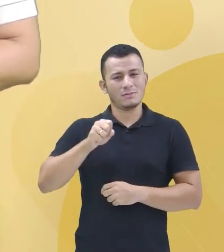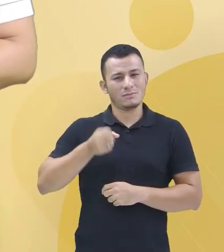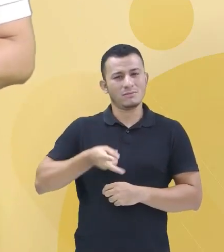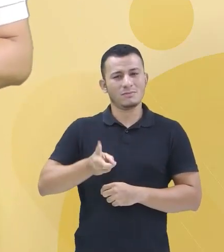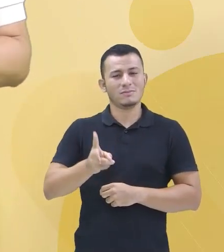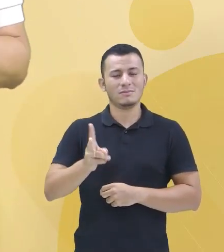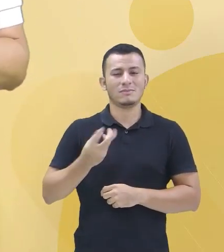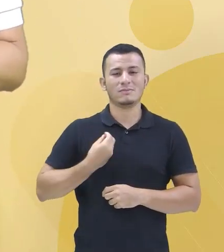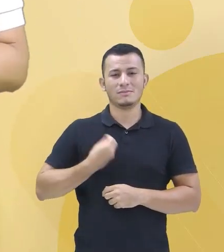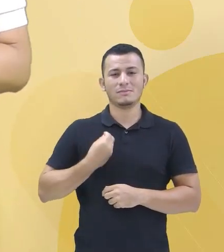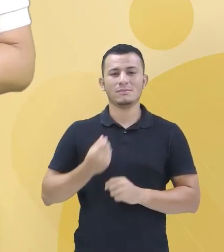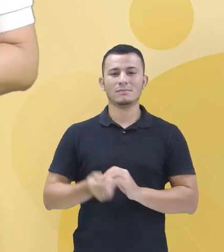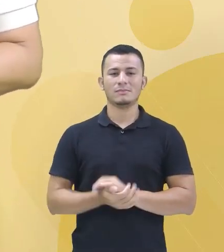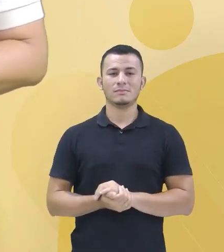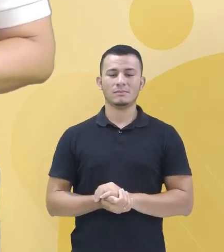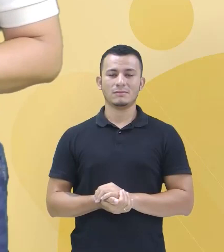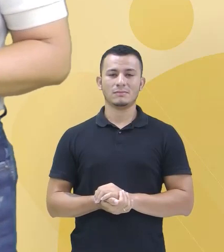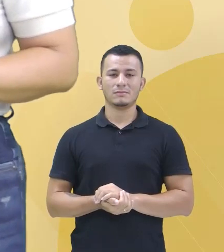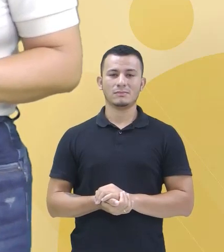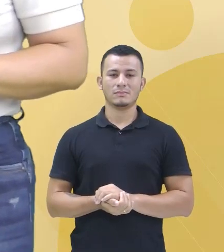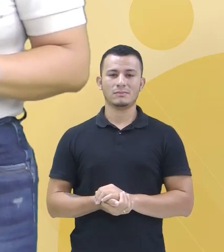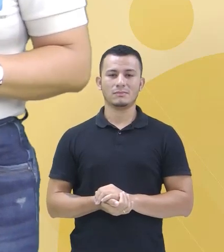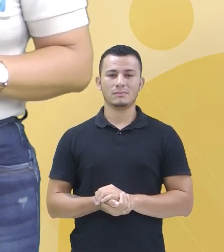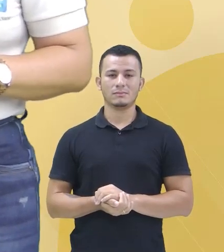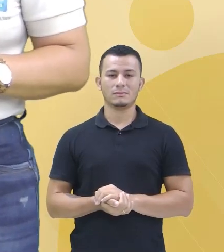nosso dia a dia, no nosso cotidiano.